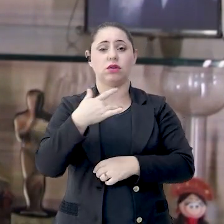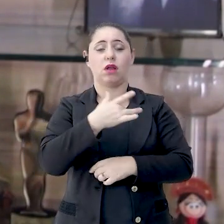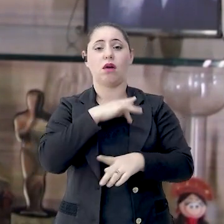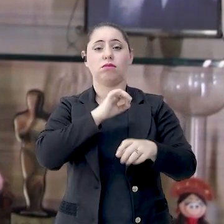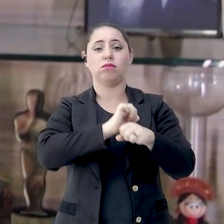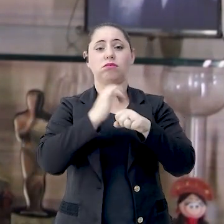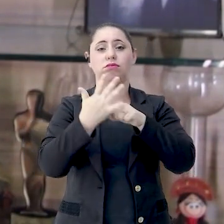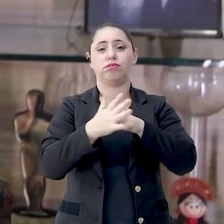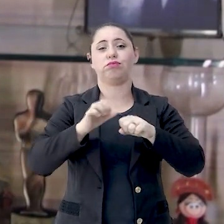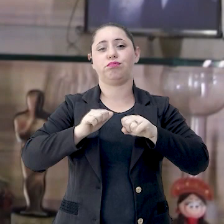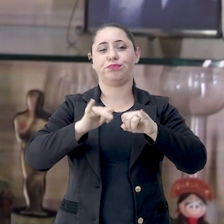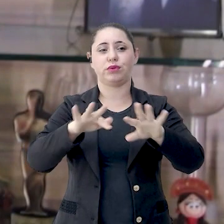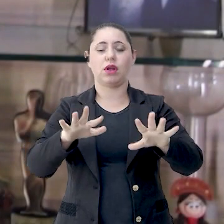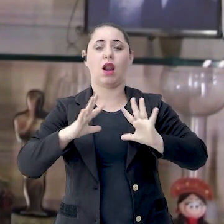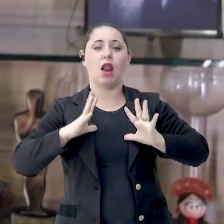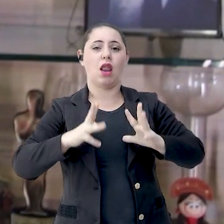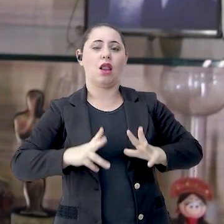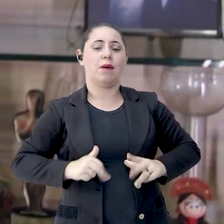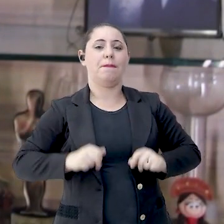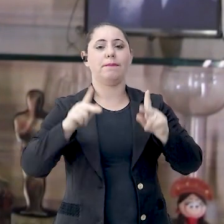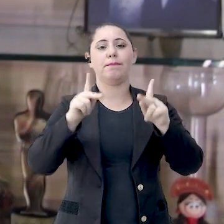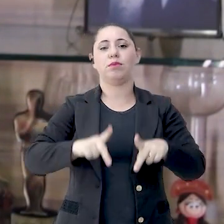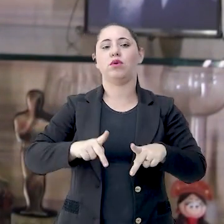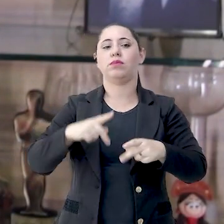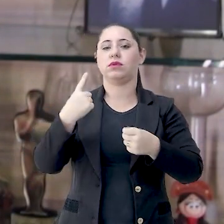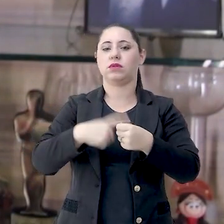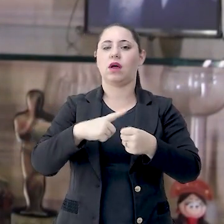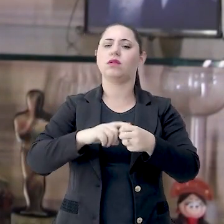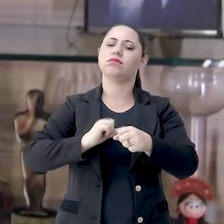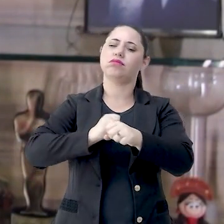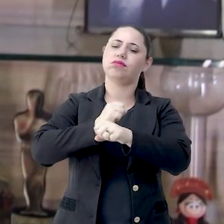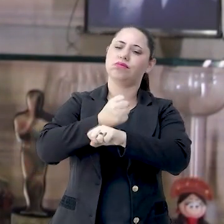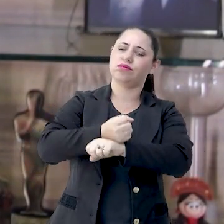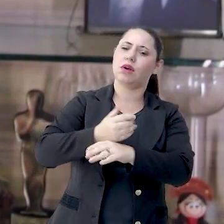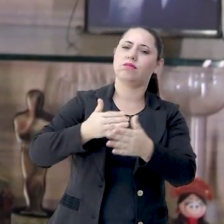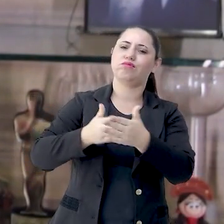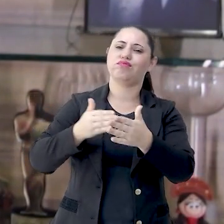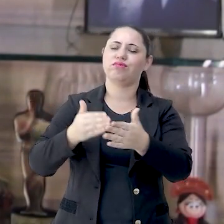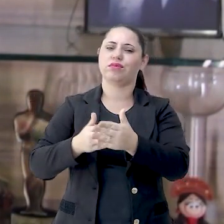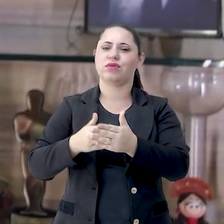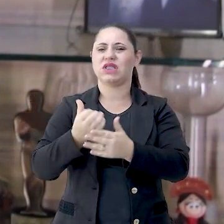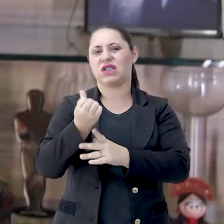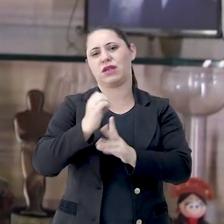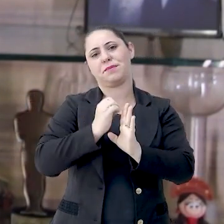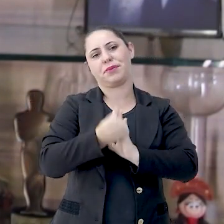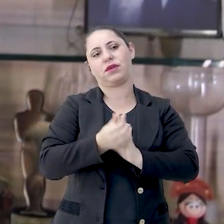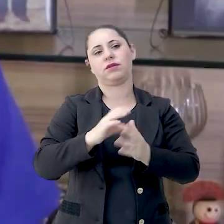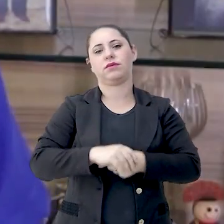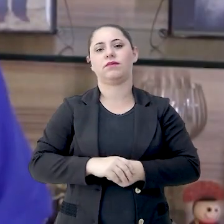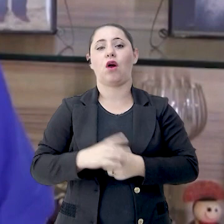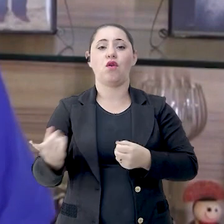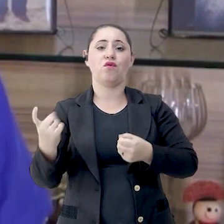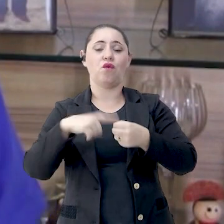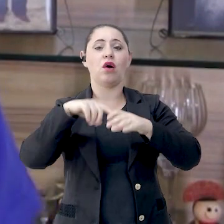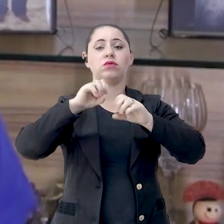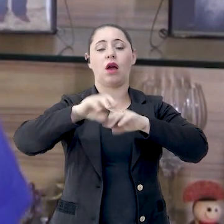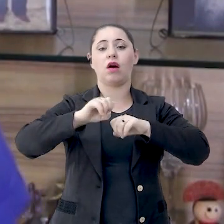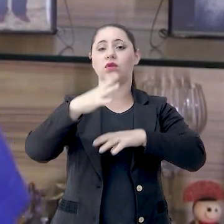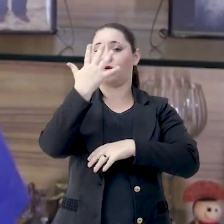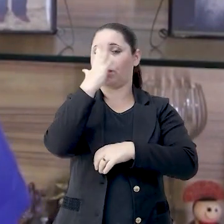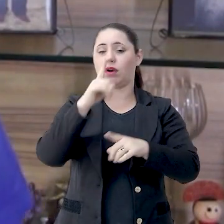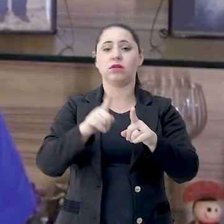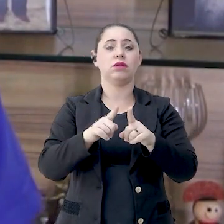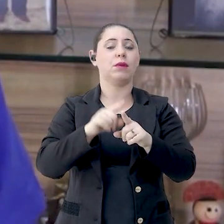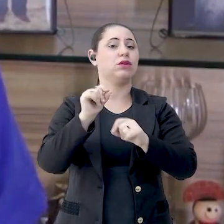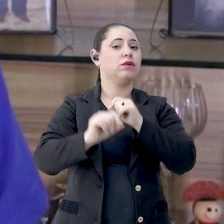fevereiro, o que demandará uma série de esforços especiais para a proteção dos nossos alunos e também dos nossos servidores. A prioridade